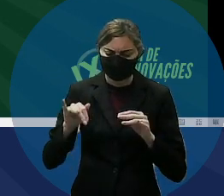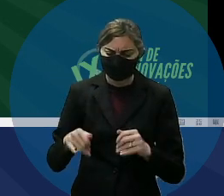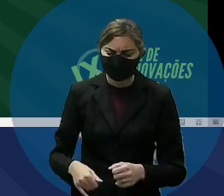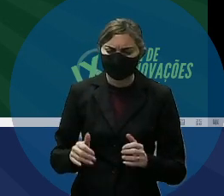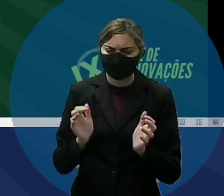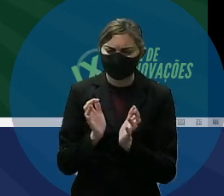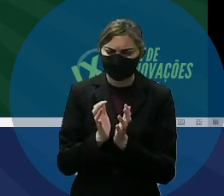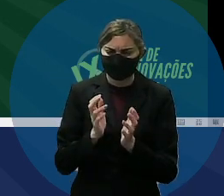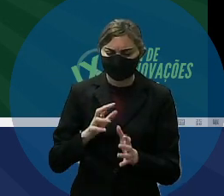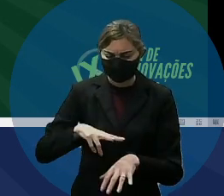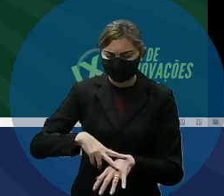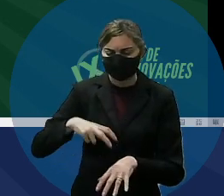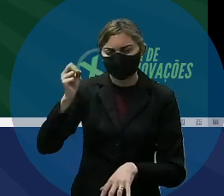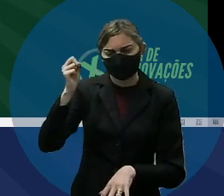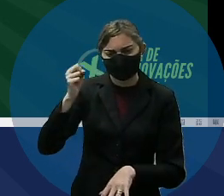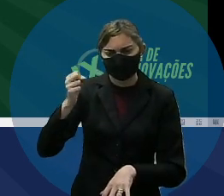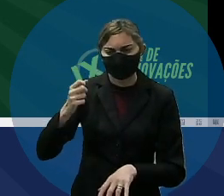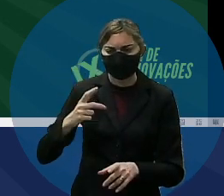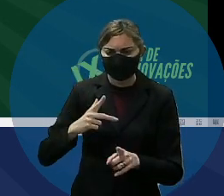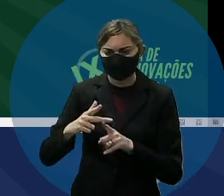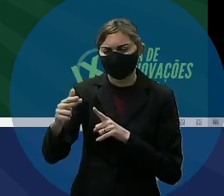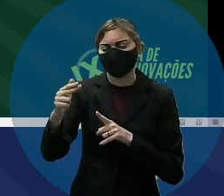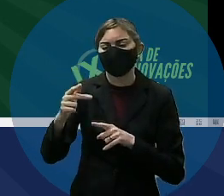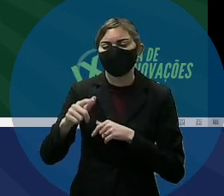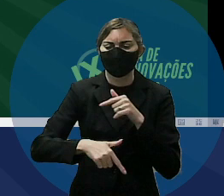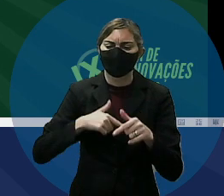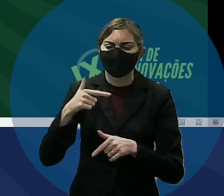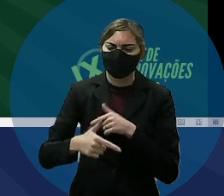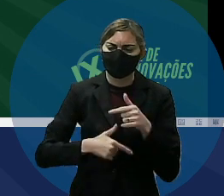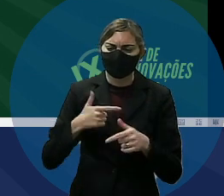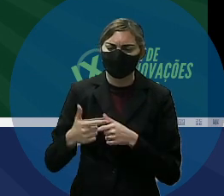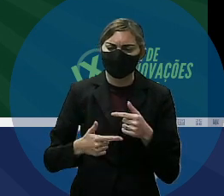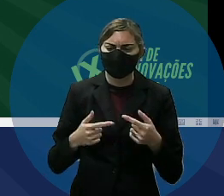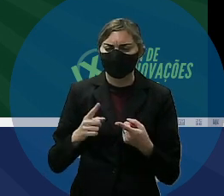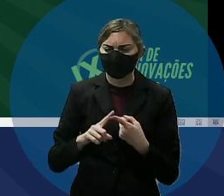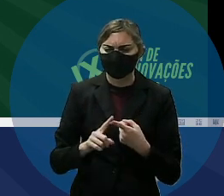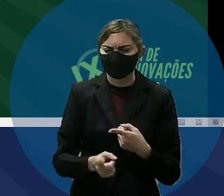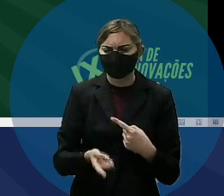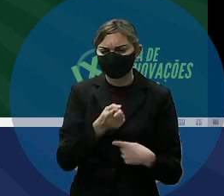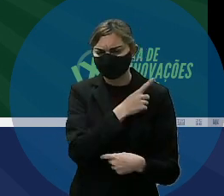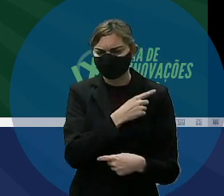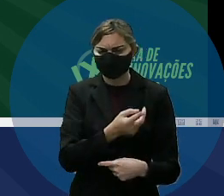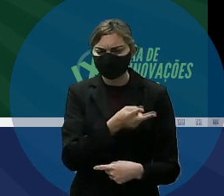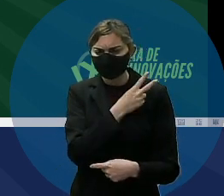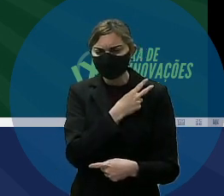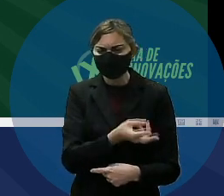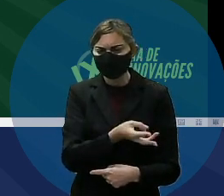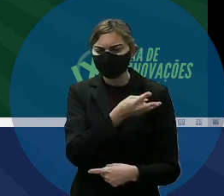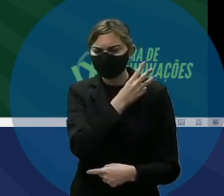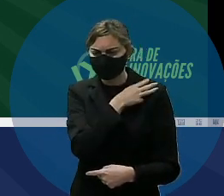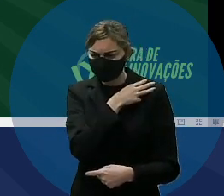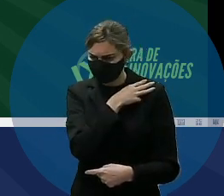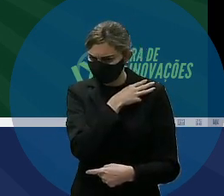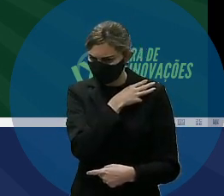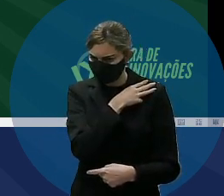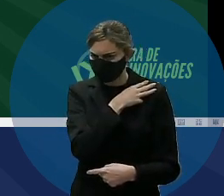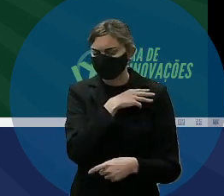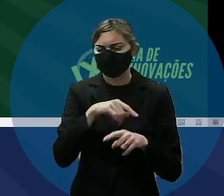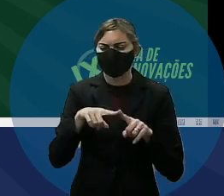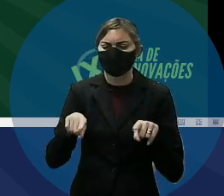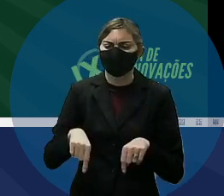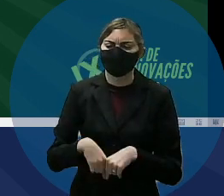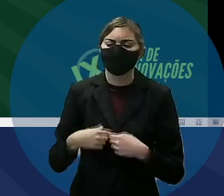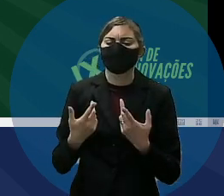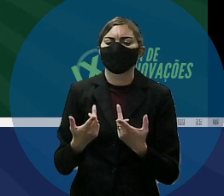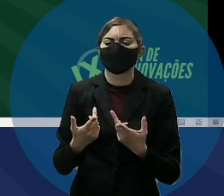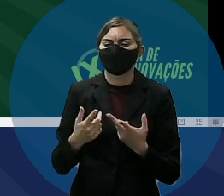campeã. Nós trabalhamos com turmas de primeiro, segundo e terceiro ano do ensino médio. Pode